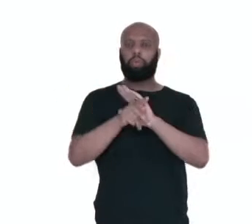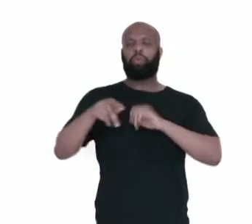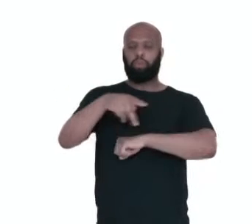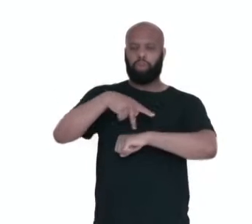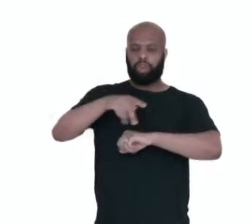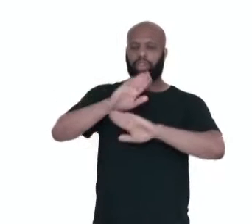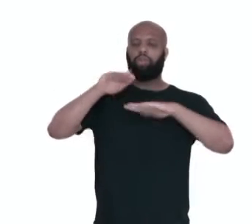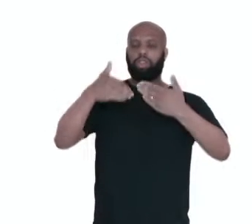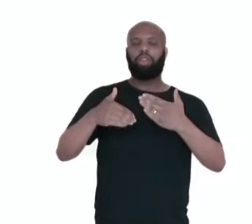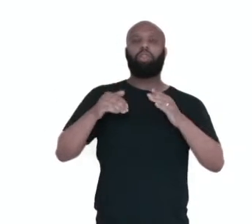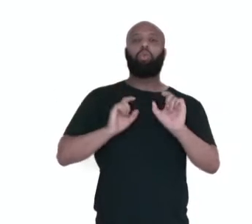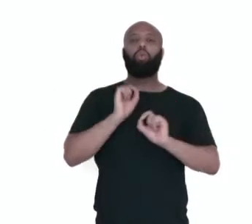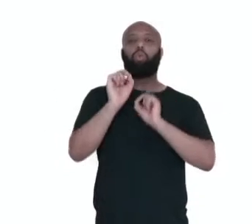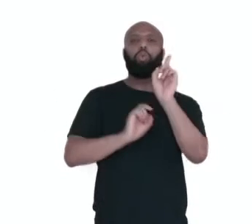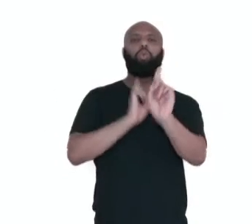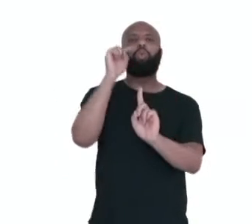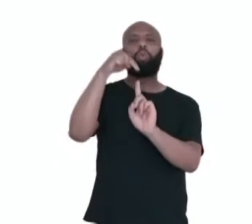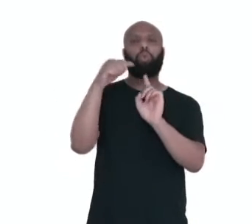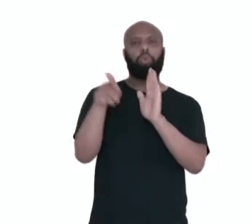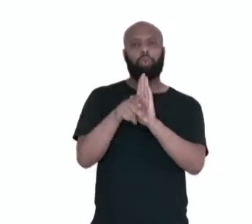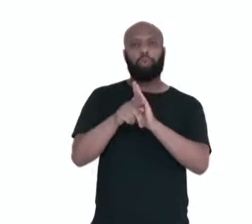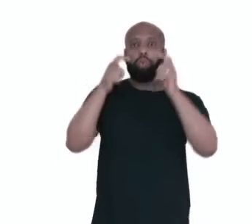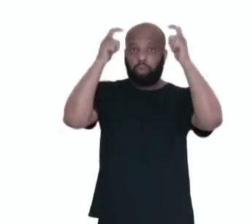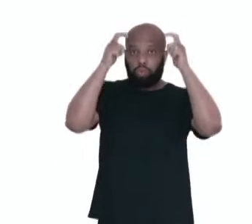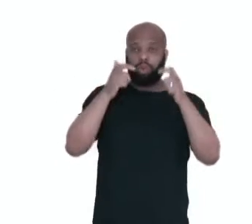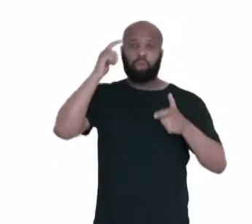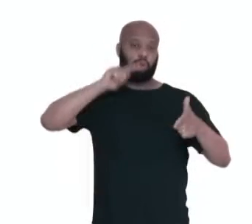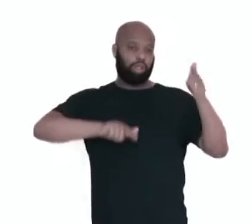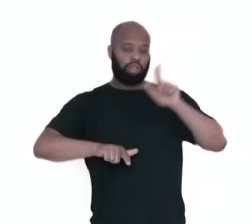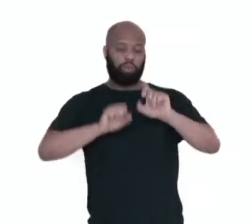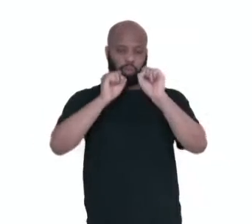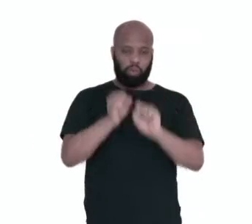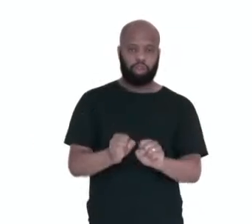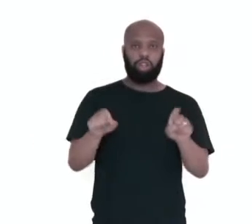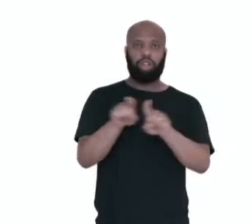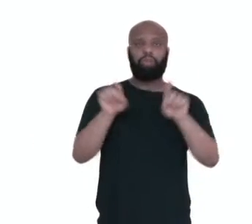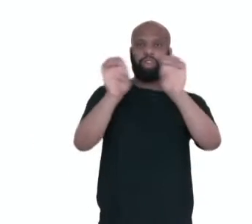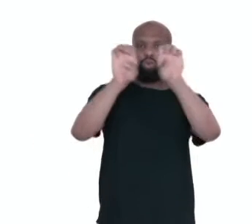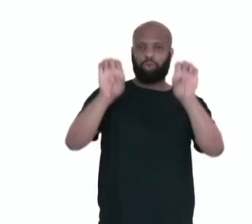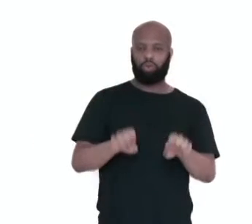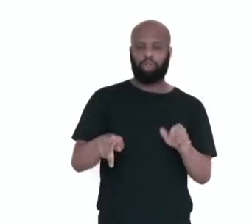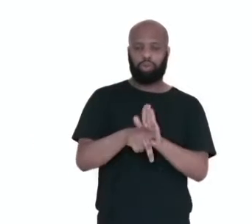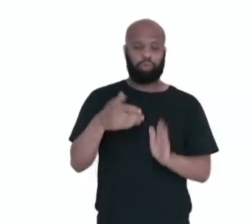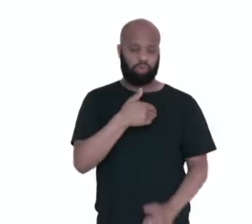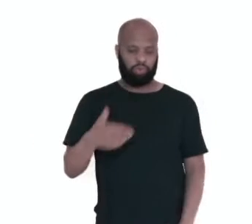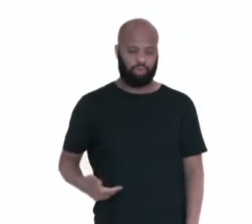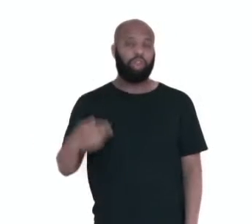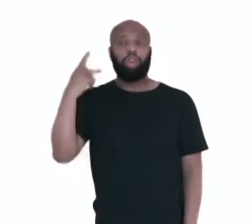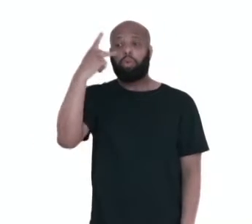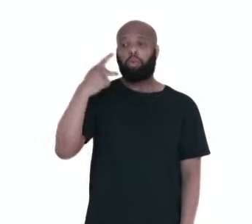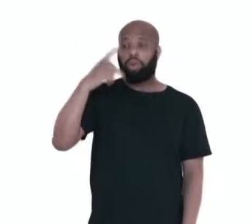O papel do príncipe é conquistar o poder e estruturar o governo. A política deve usar todos